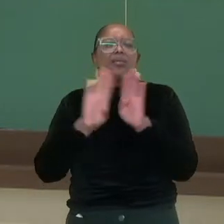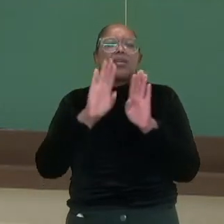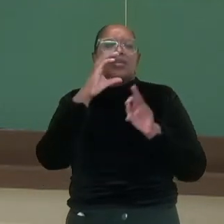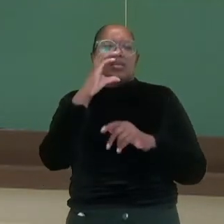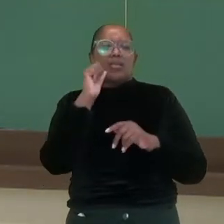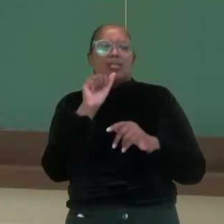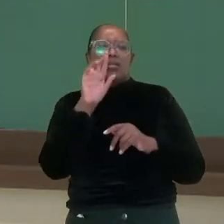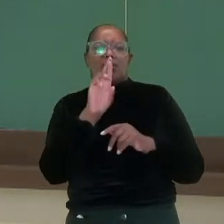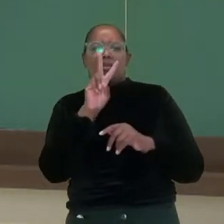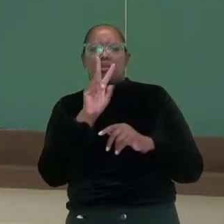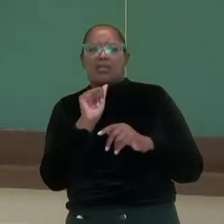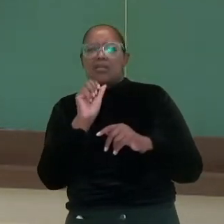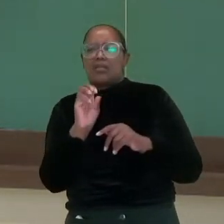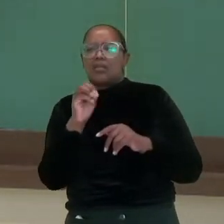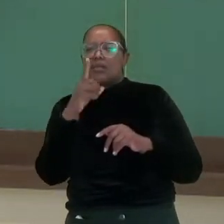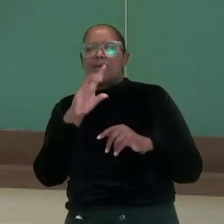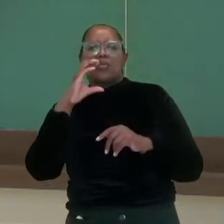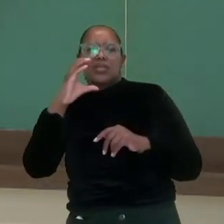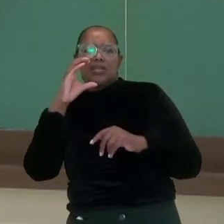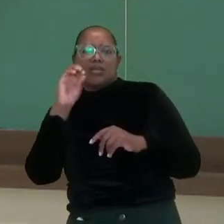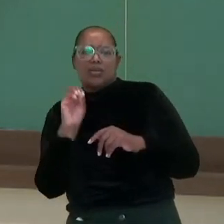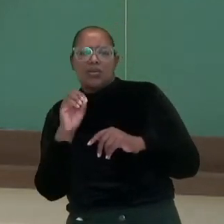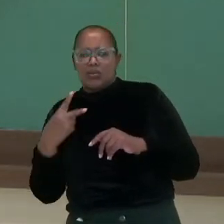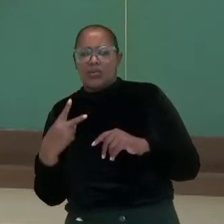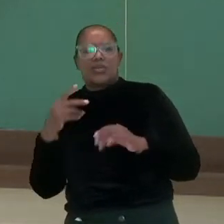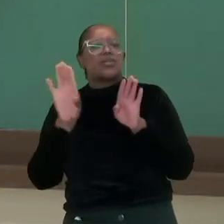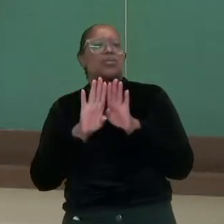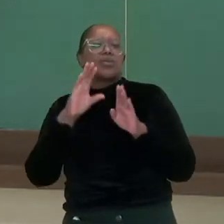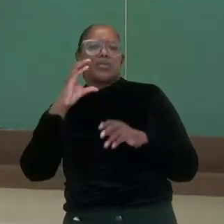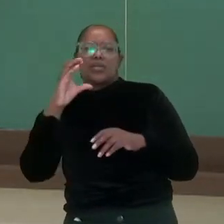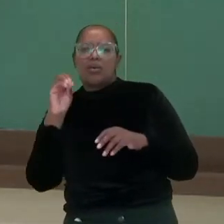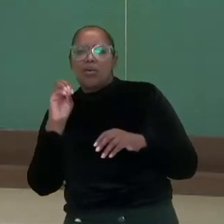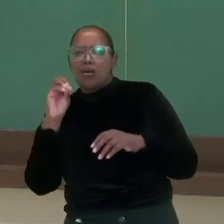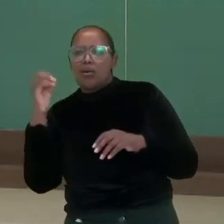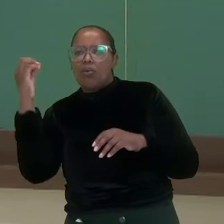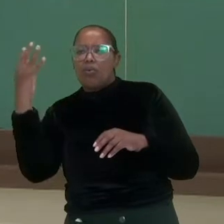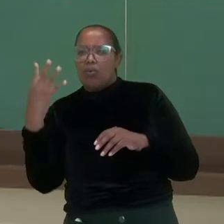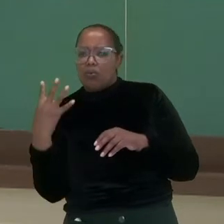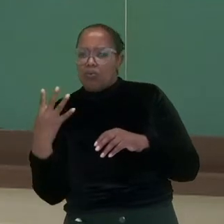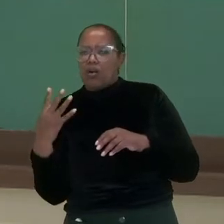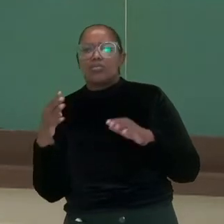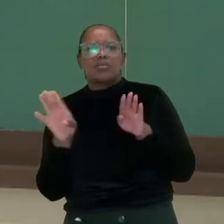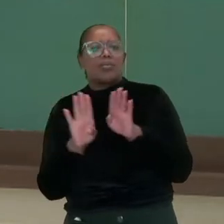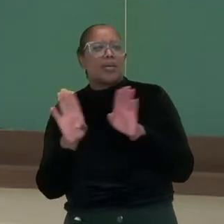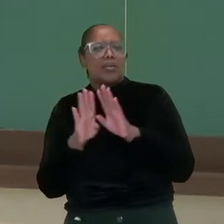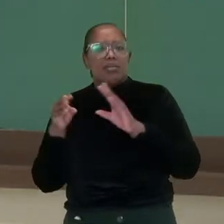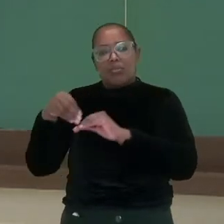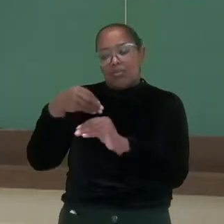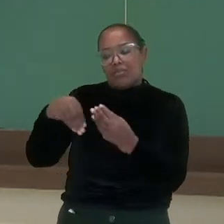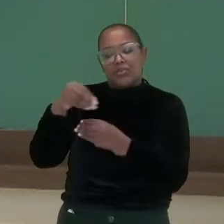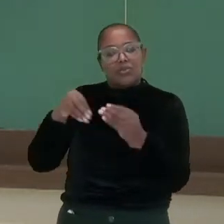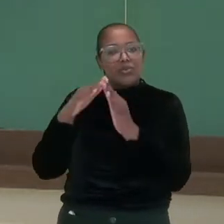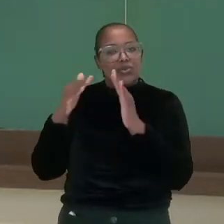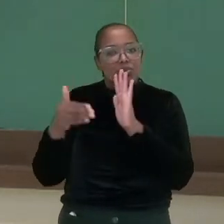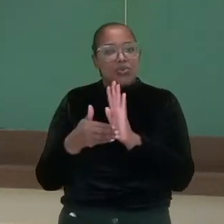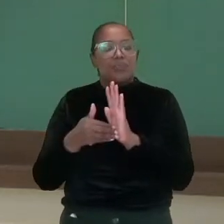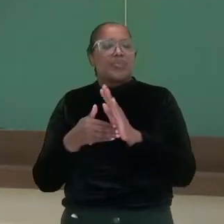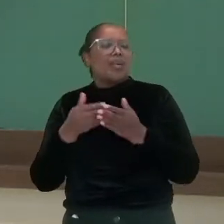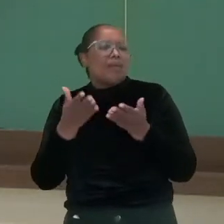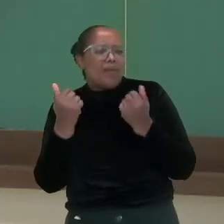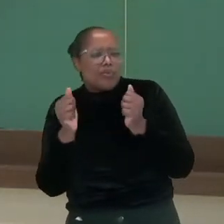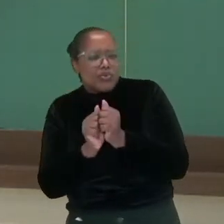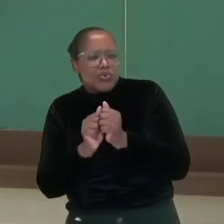desse efeito estufa. E aí sim a gente pode ter um problema. Então, o grande problema é que esse fenômeno tem sido agravado pela